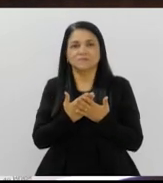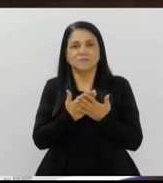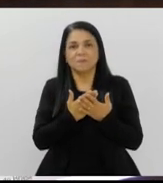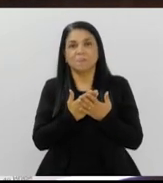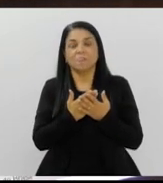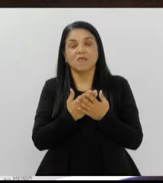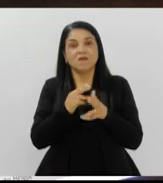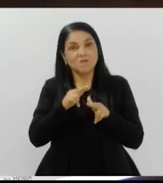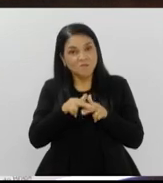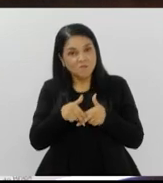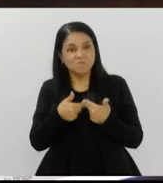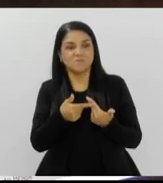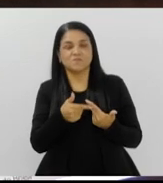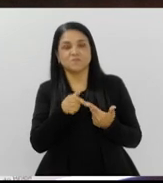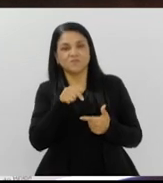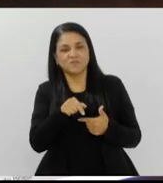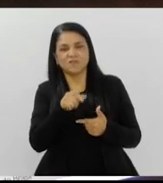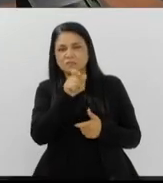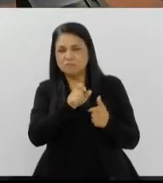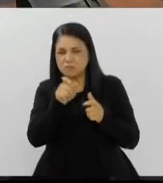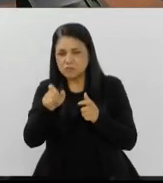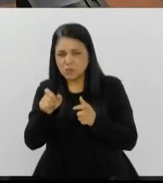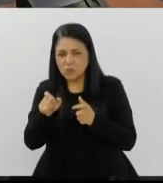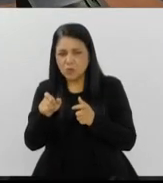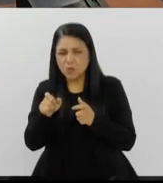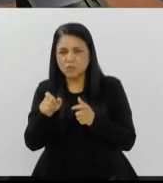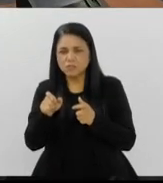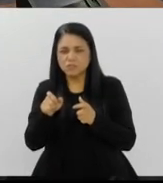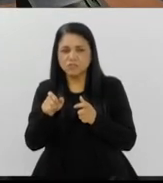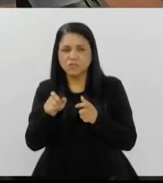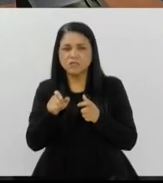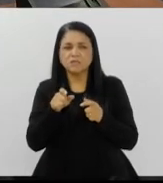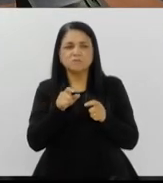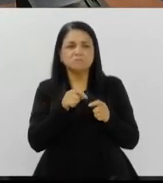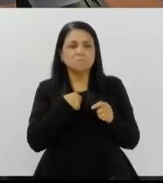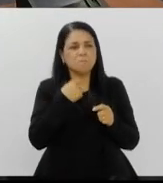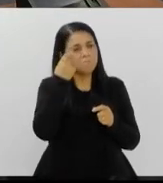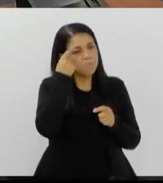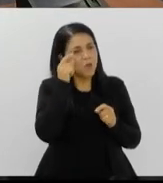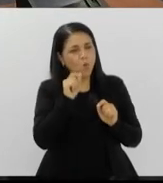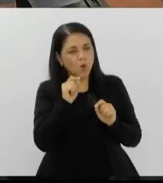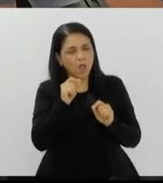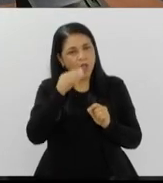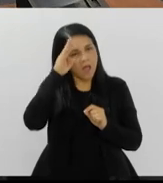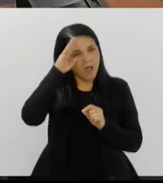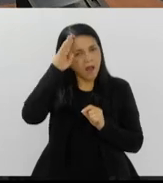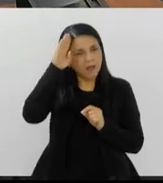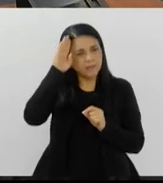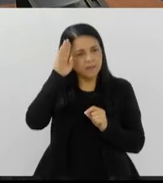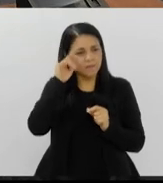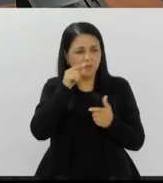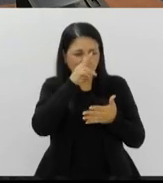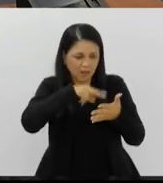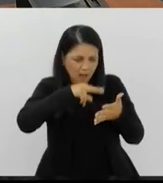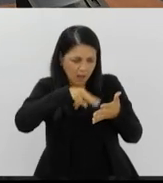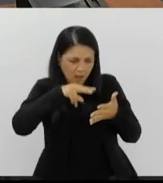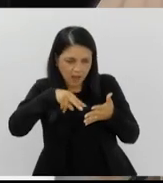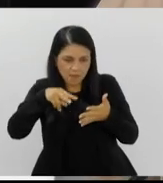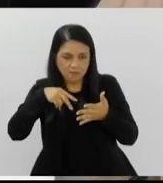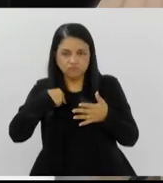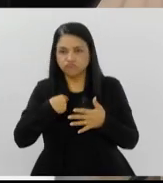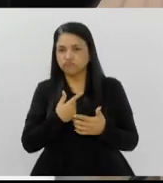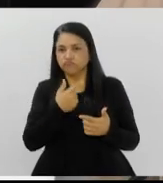disso, muitas pessoas acham que as pessoas que estão em volta de livros e são acadêmicas natas não têm perfil de